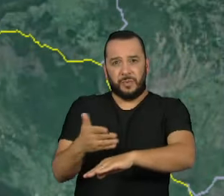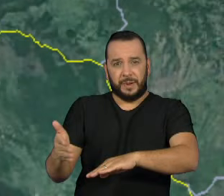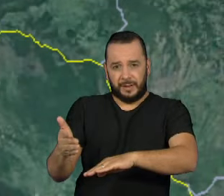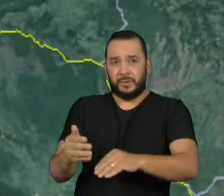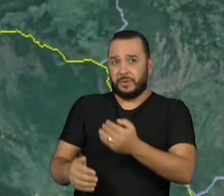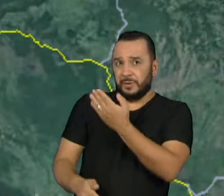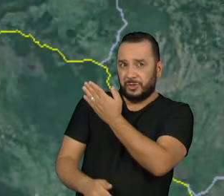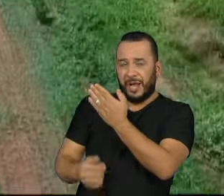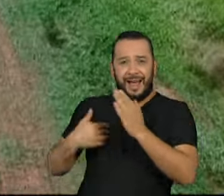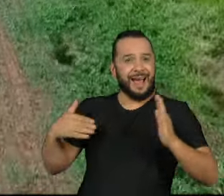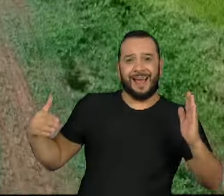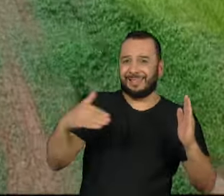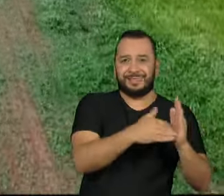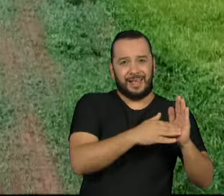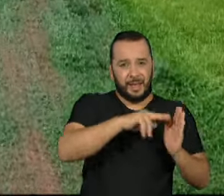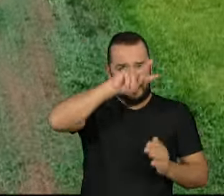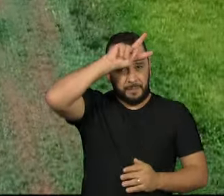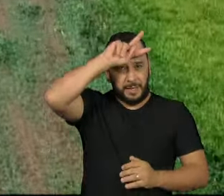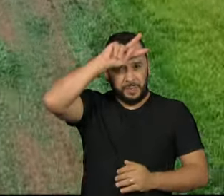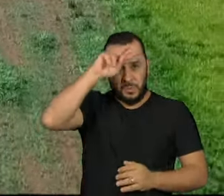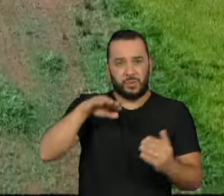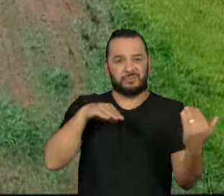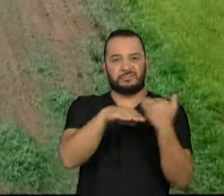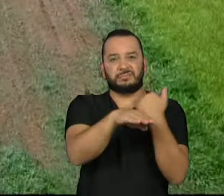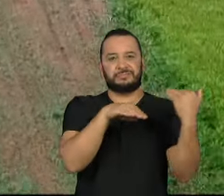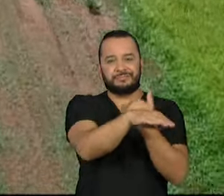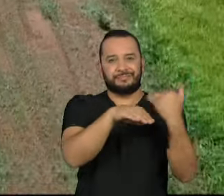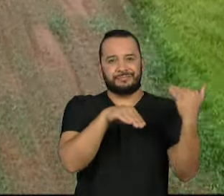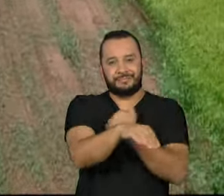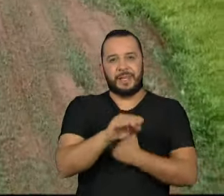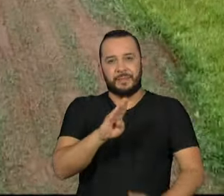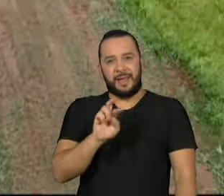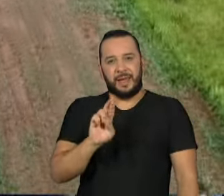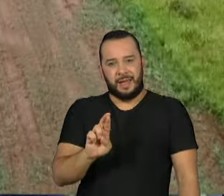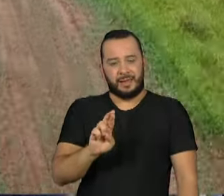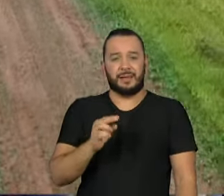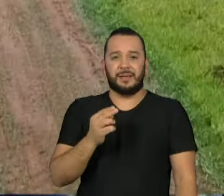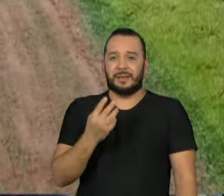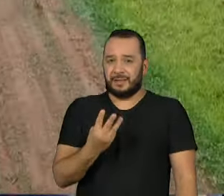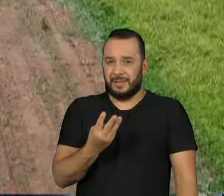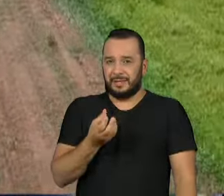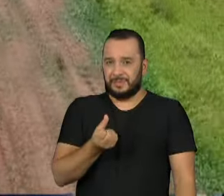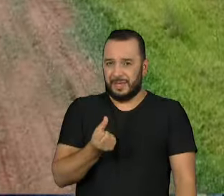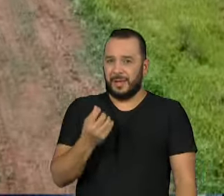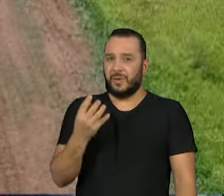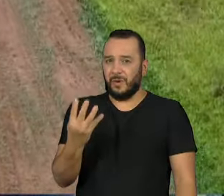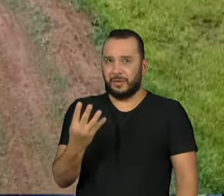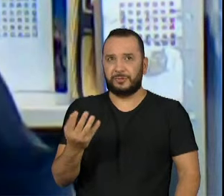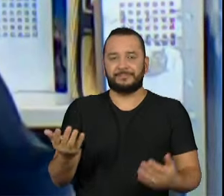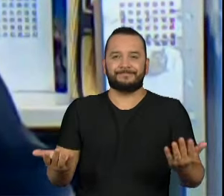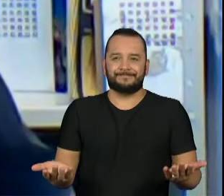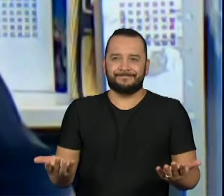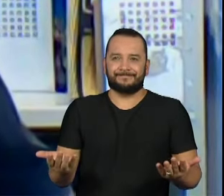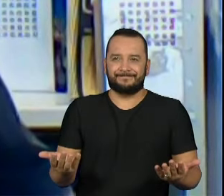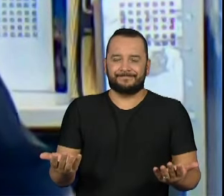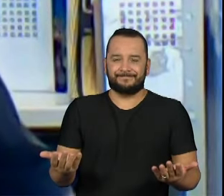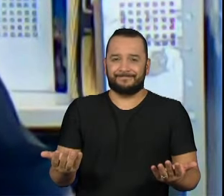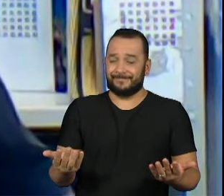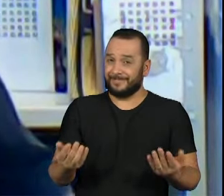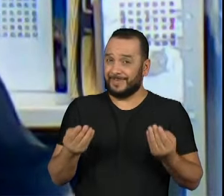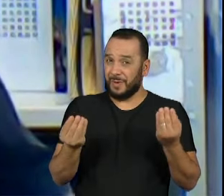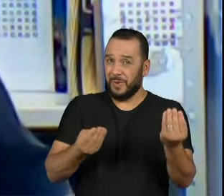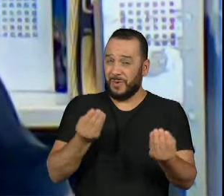Peru. É o prolongamento da BR-364. É uma extinção do parque. A gente considera